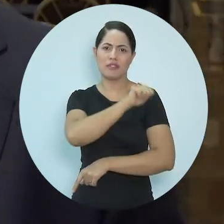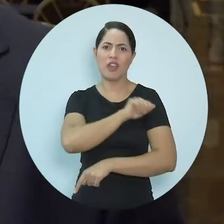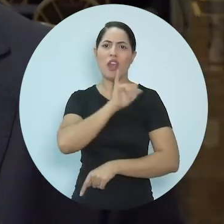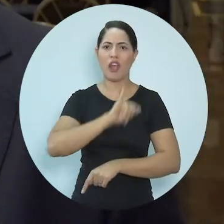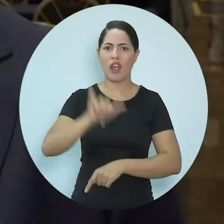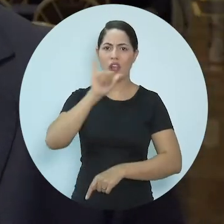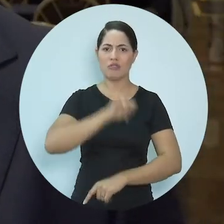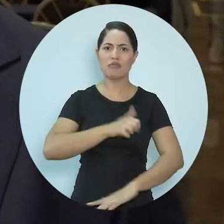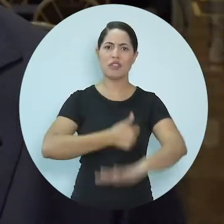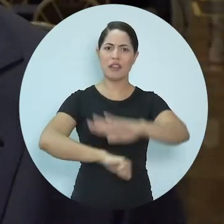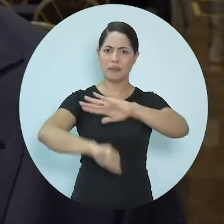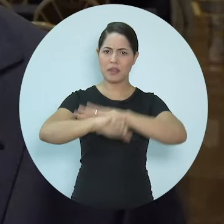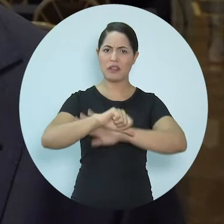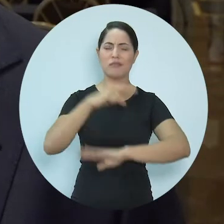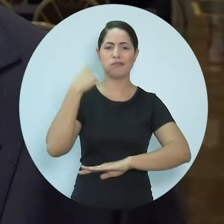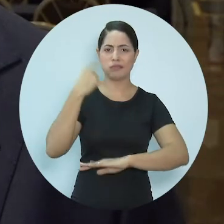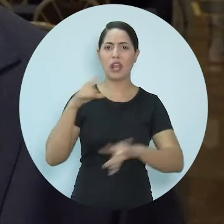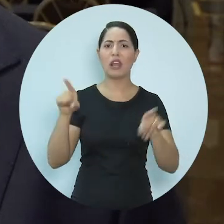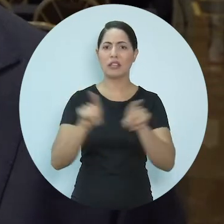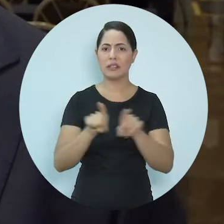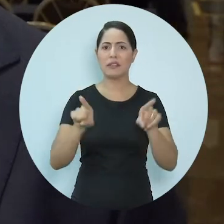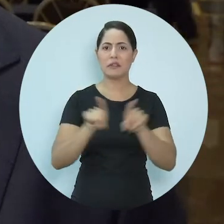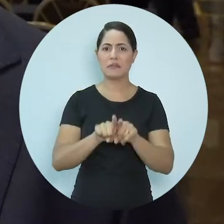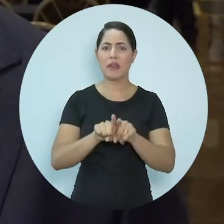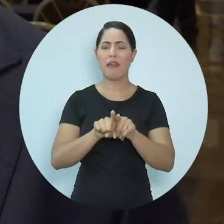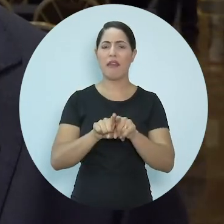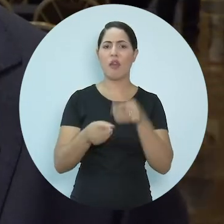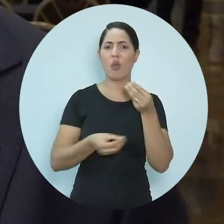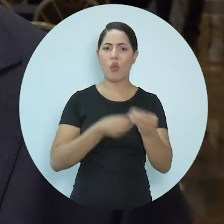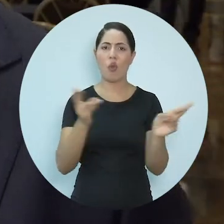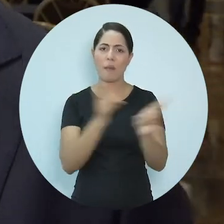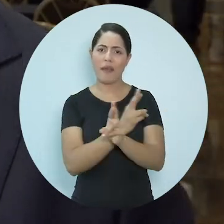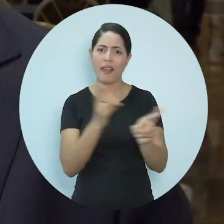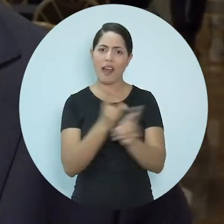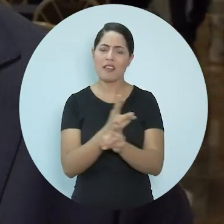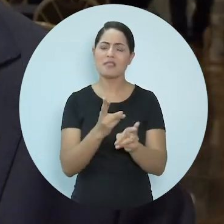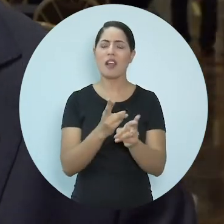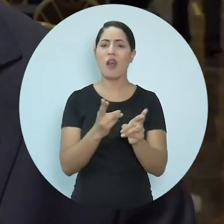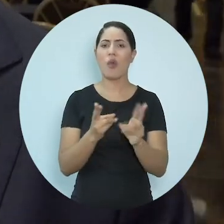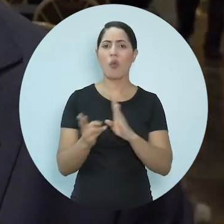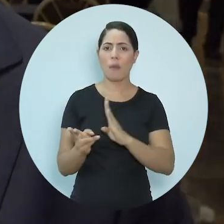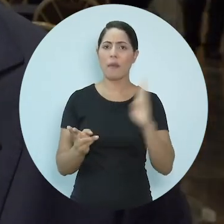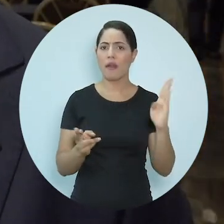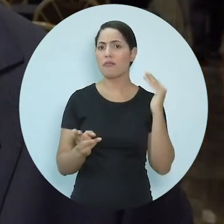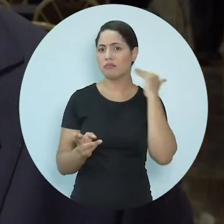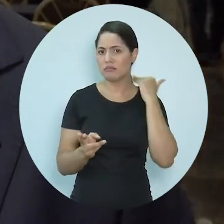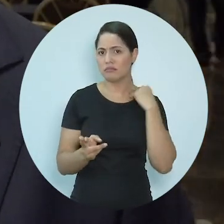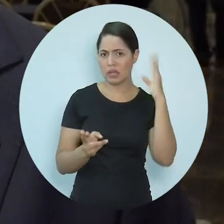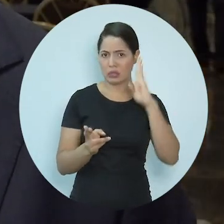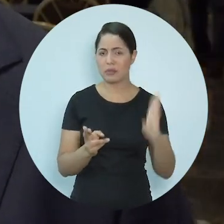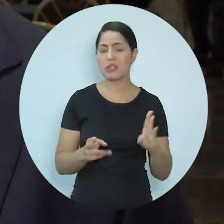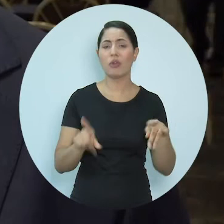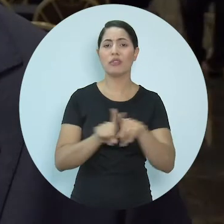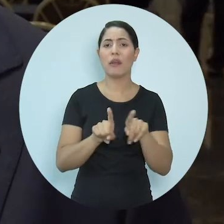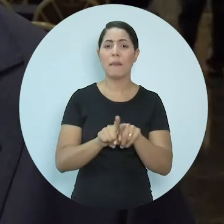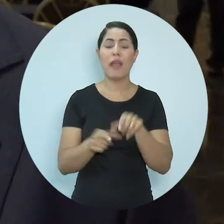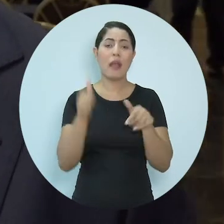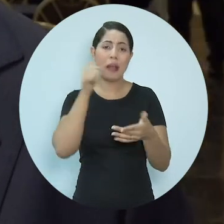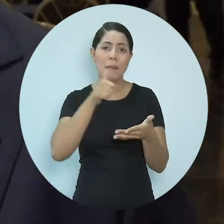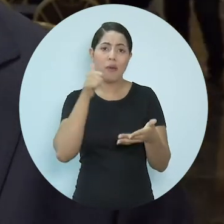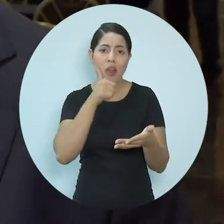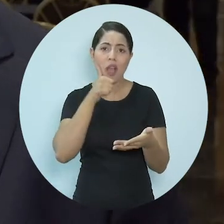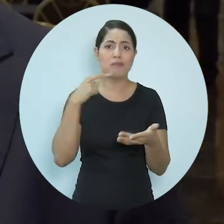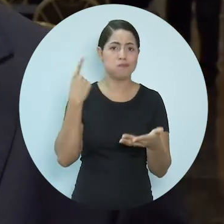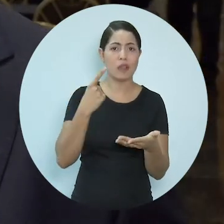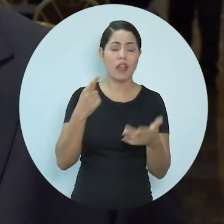criminalização da advocacia, os problemas de mandados de pagamento, da relação com o Banco do Brasil, questões que dizem respeito também à advocacia feminina.